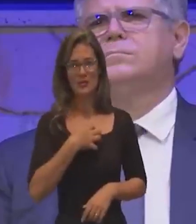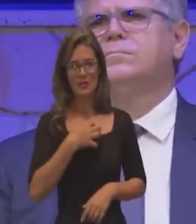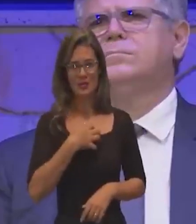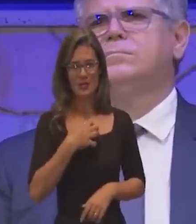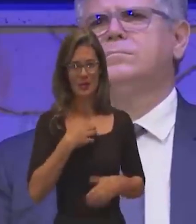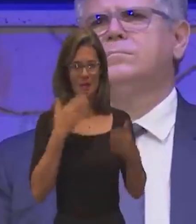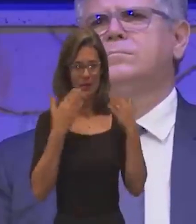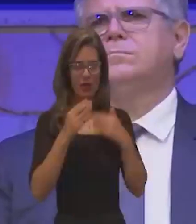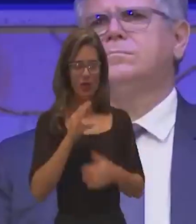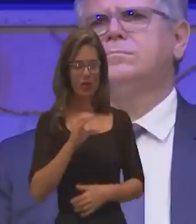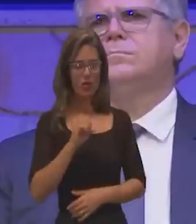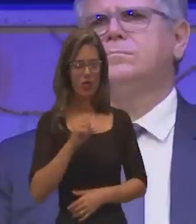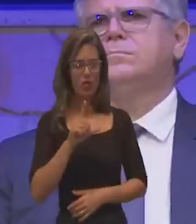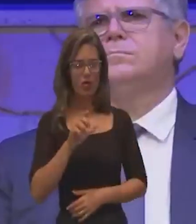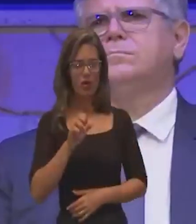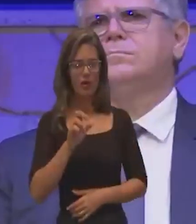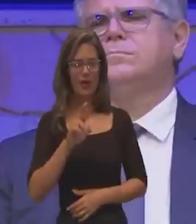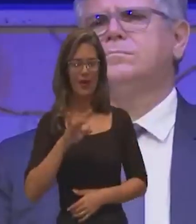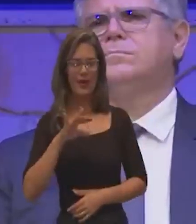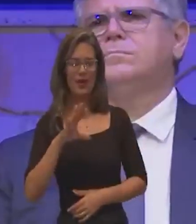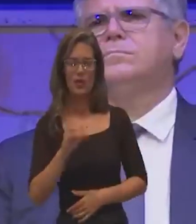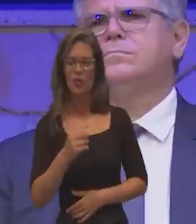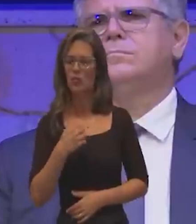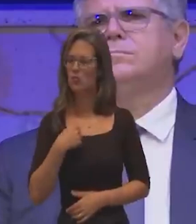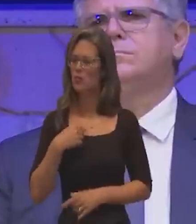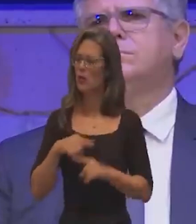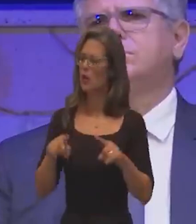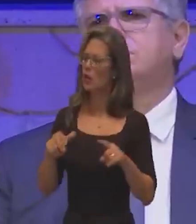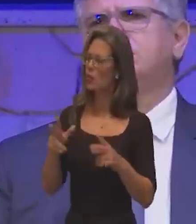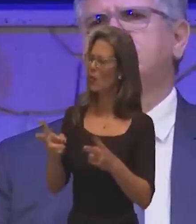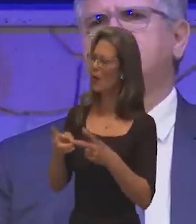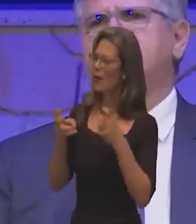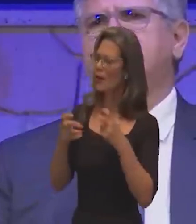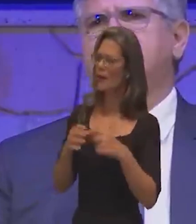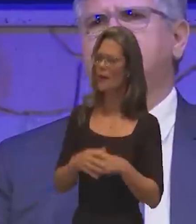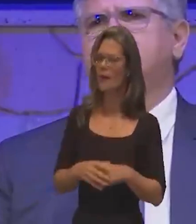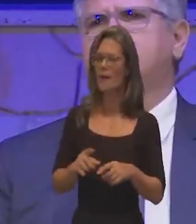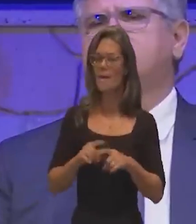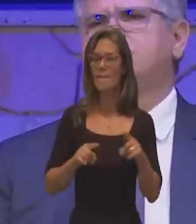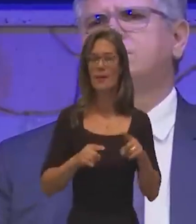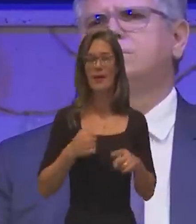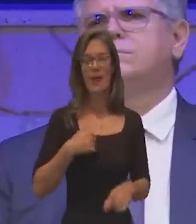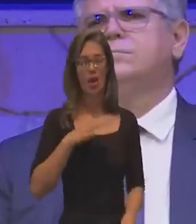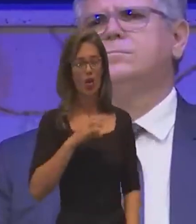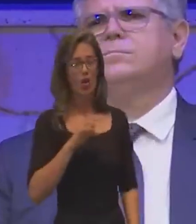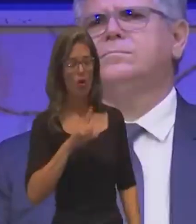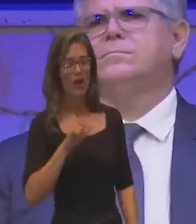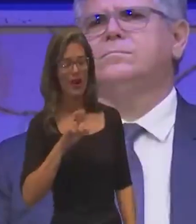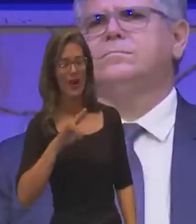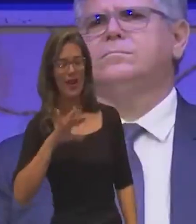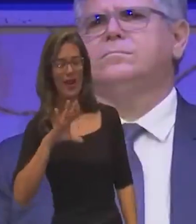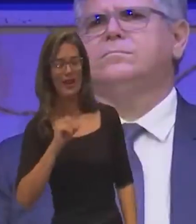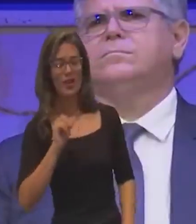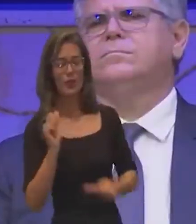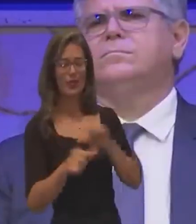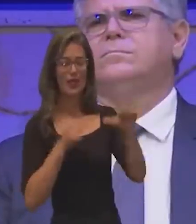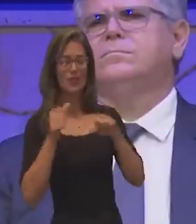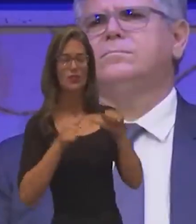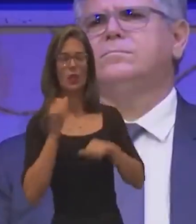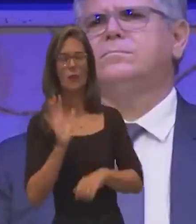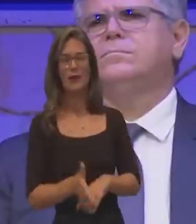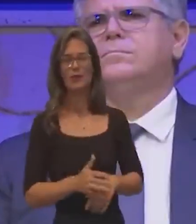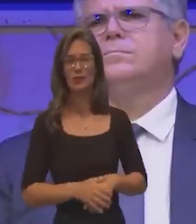E eu disse: mas eu nunca percebi isso. Ele diz: mas é um colérico transformado. Eu falei: aleluia,